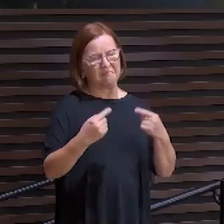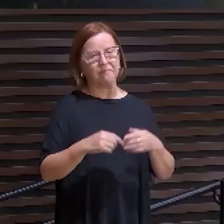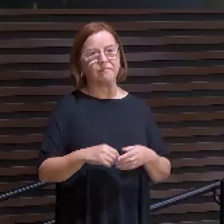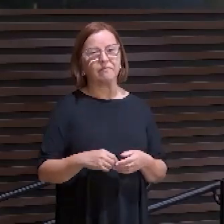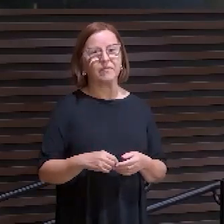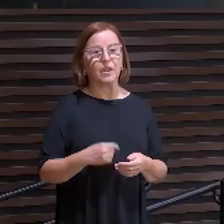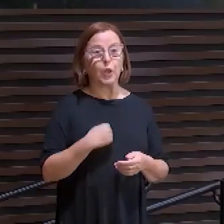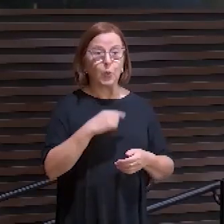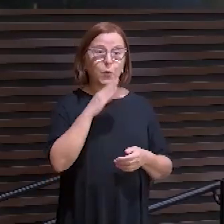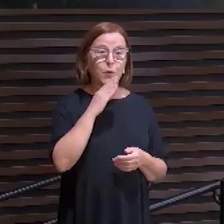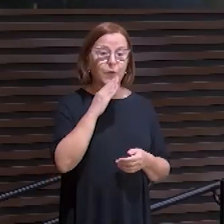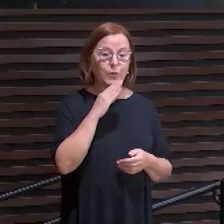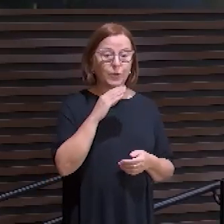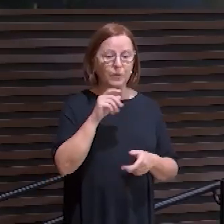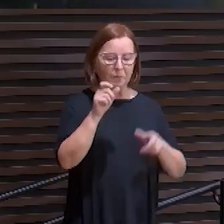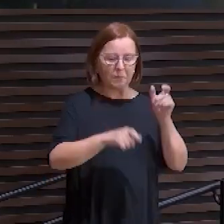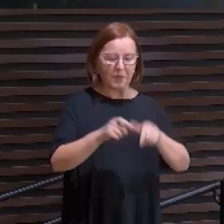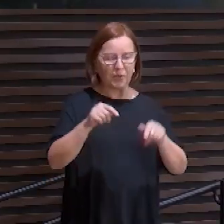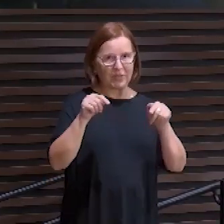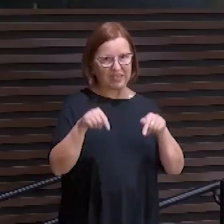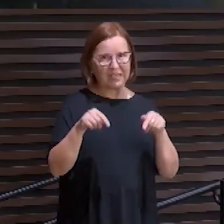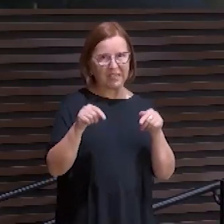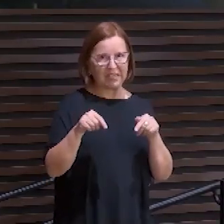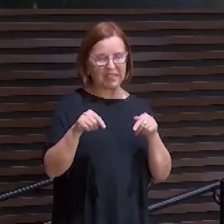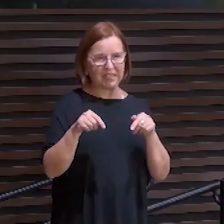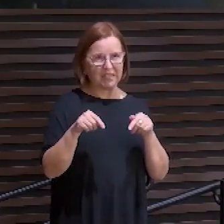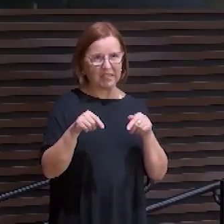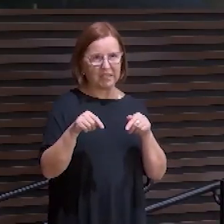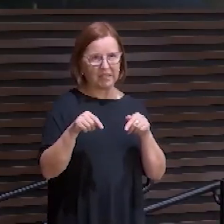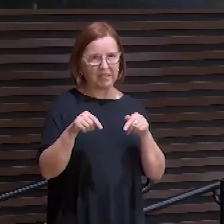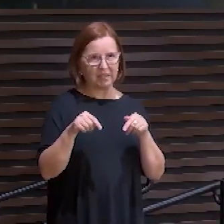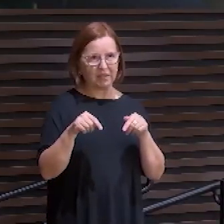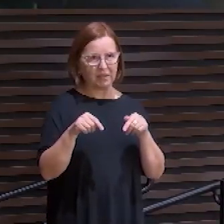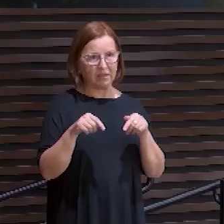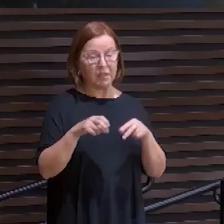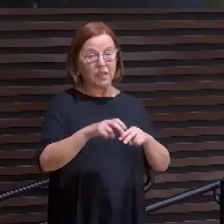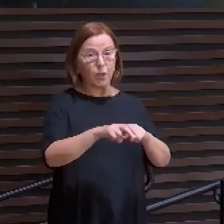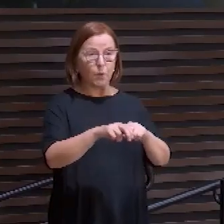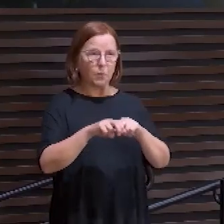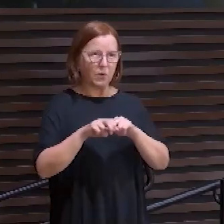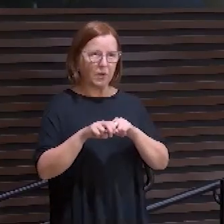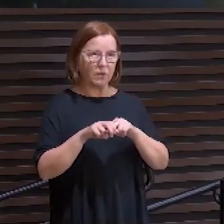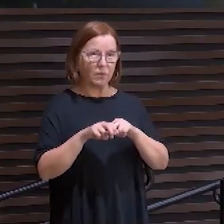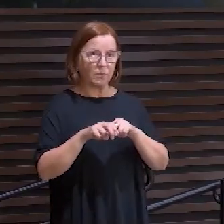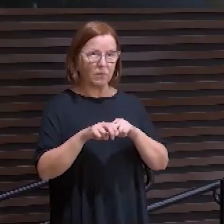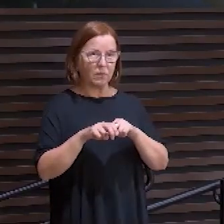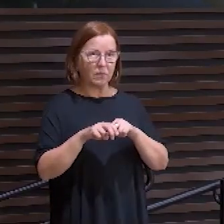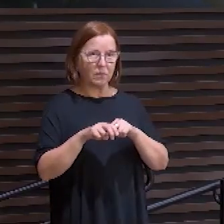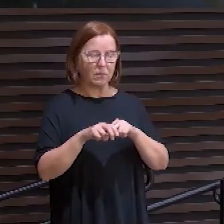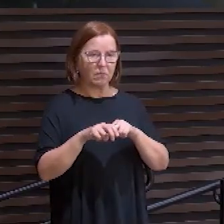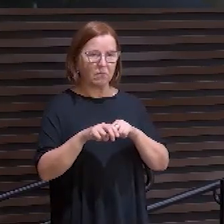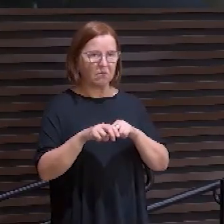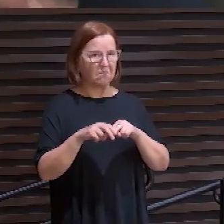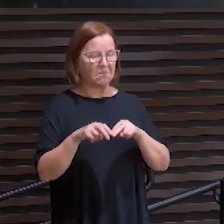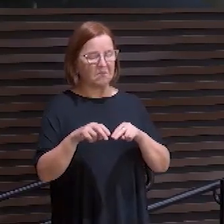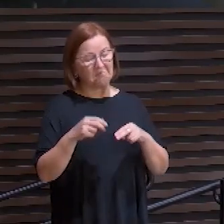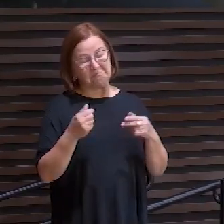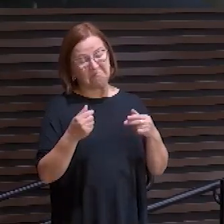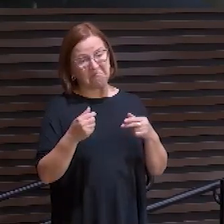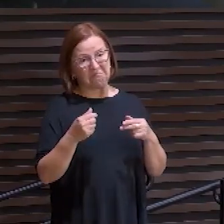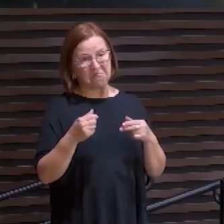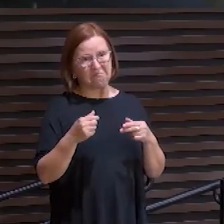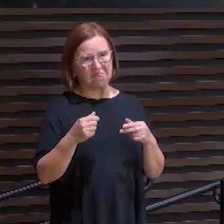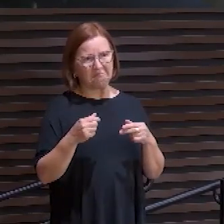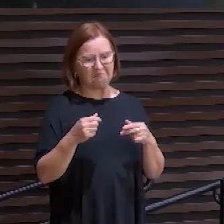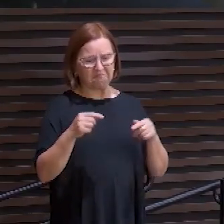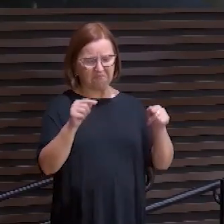gente por aqui, que em troca, por causa de um pedaço de terra ou um pedaço de